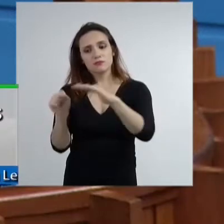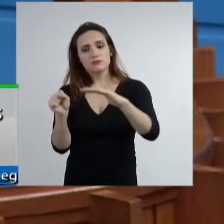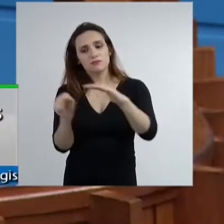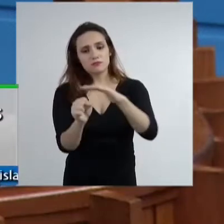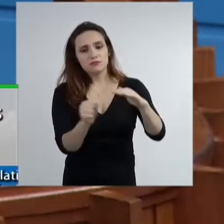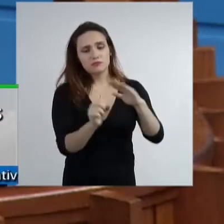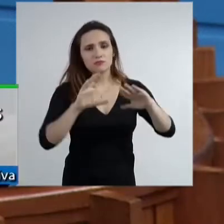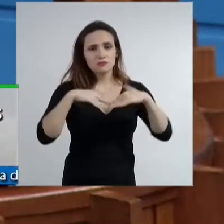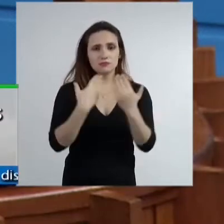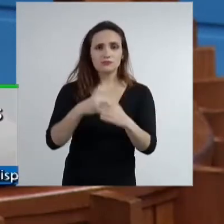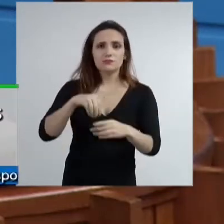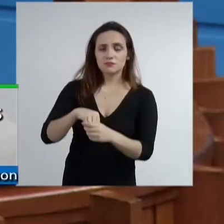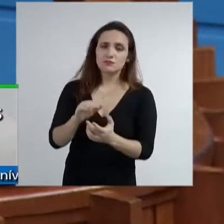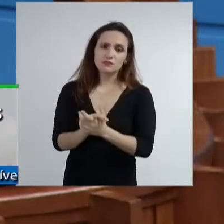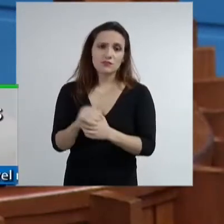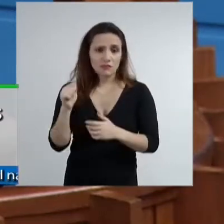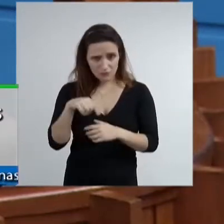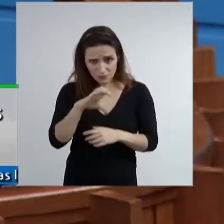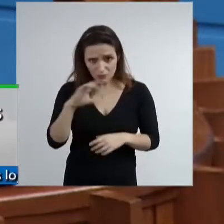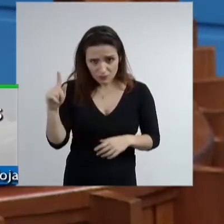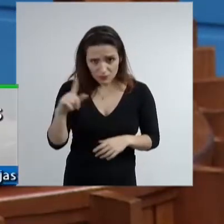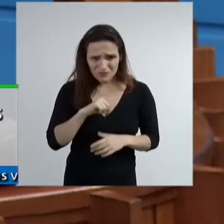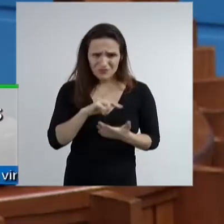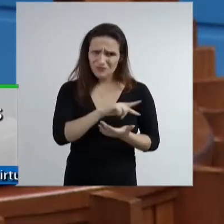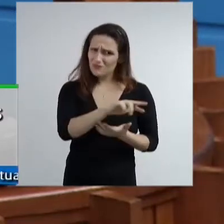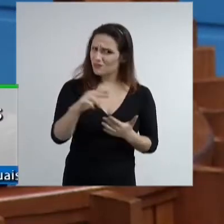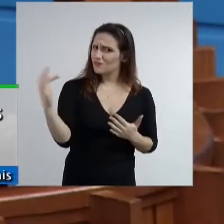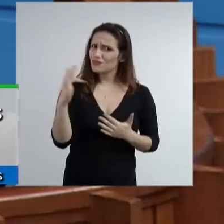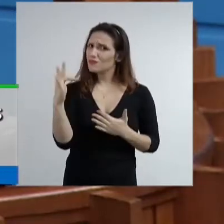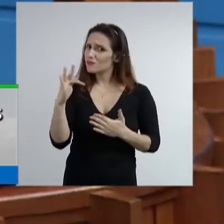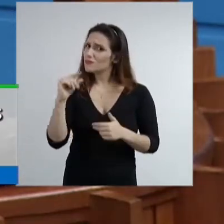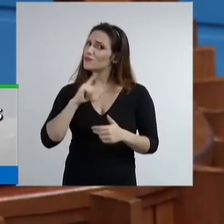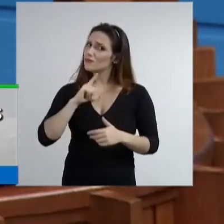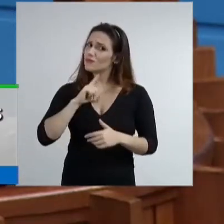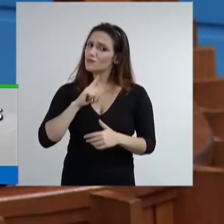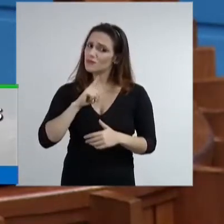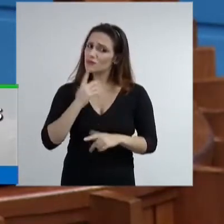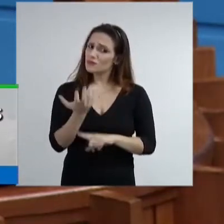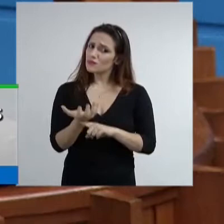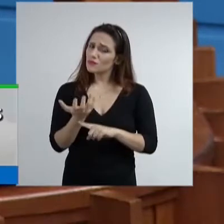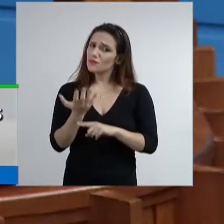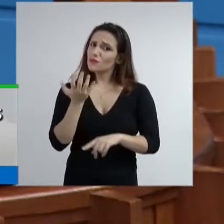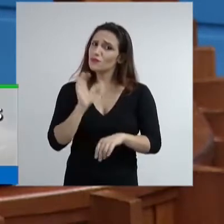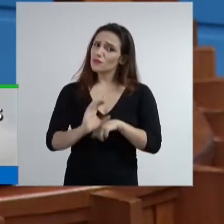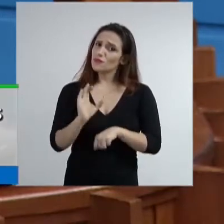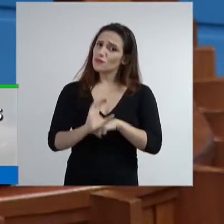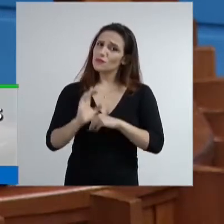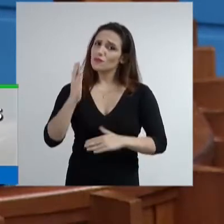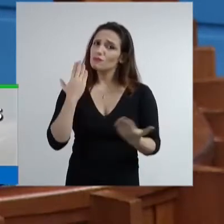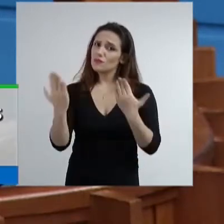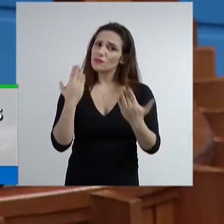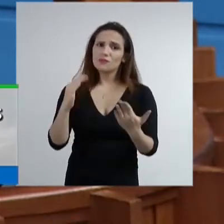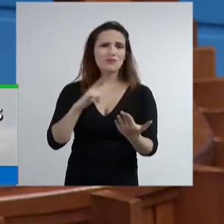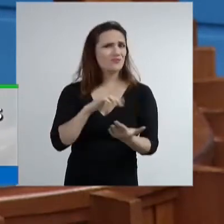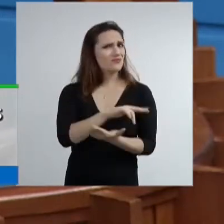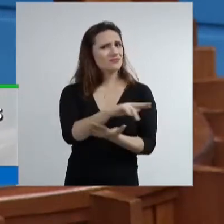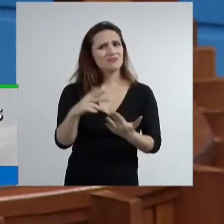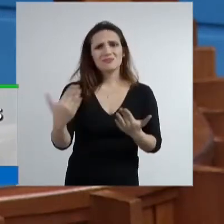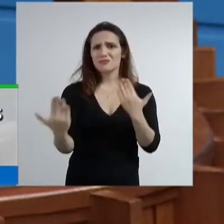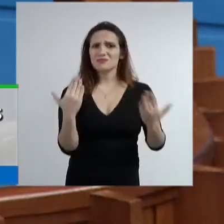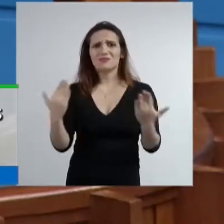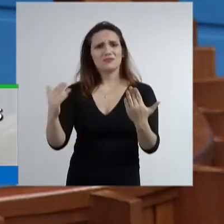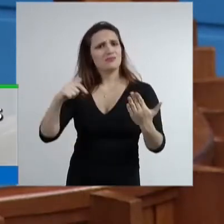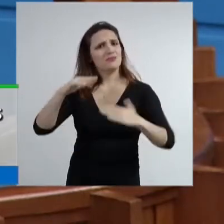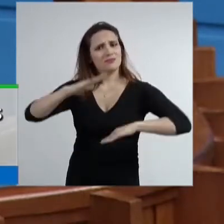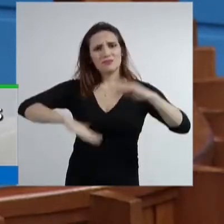Campo Grande mesmo tem várias universidades que formam os psicólogos a cada ano, colocam vários profissionais no mercado,